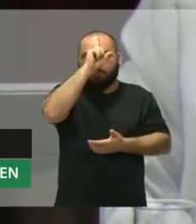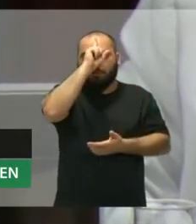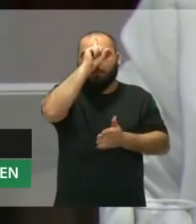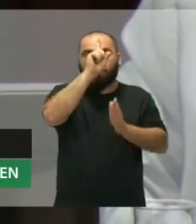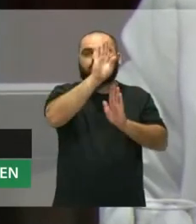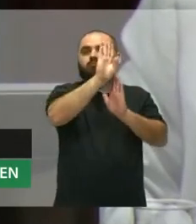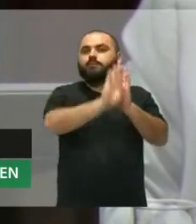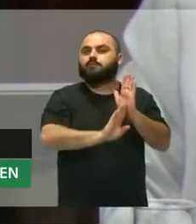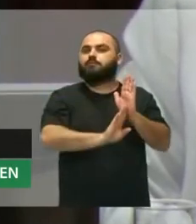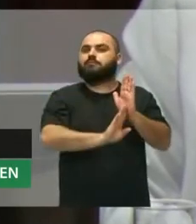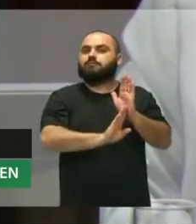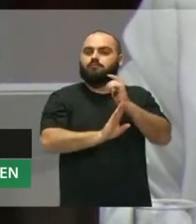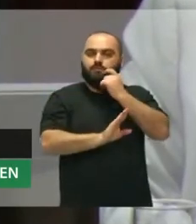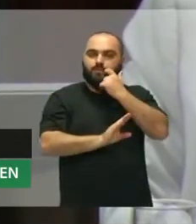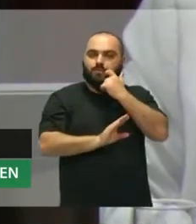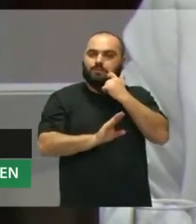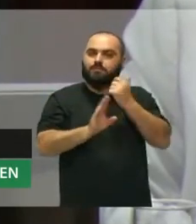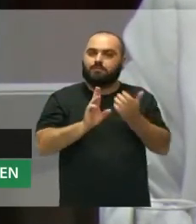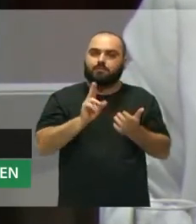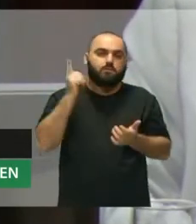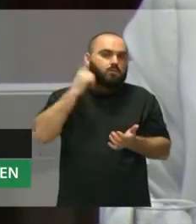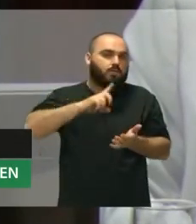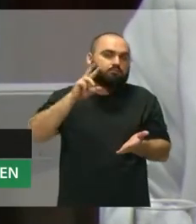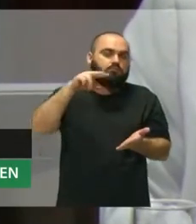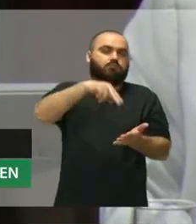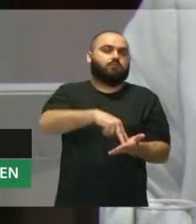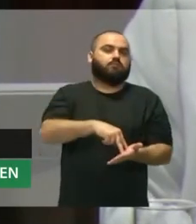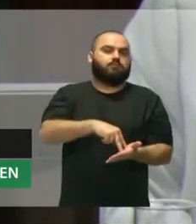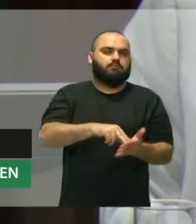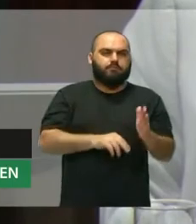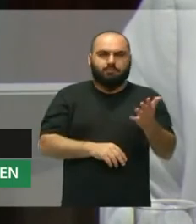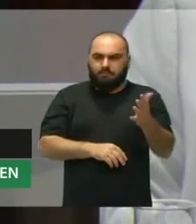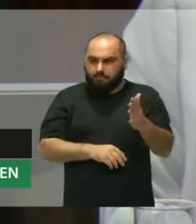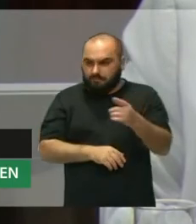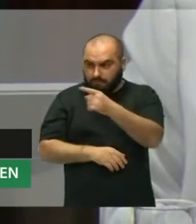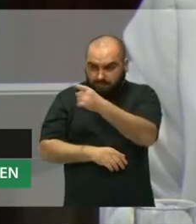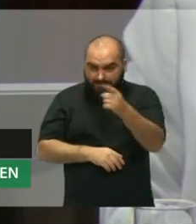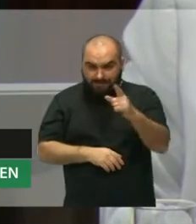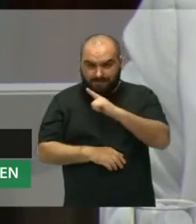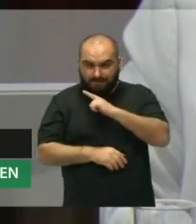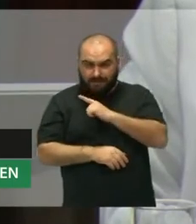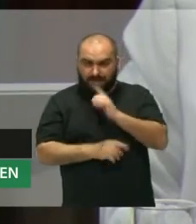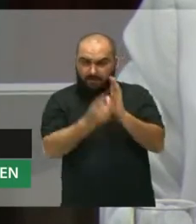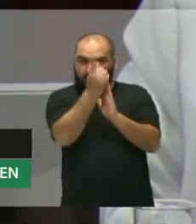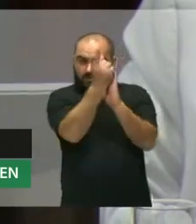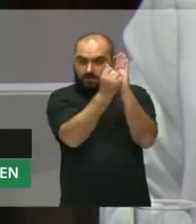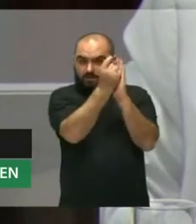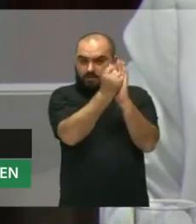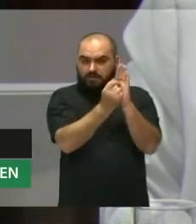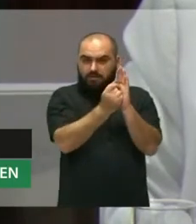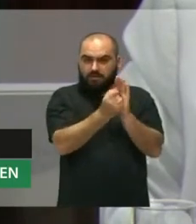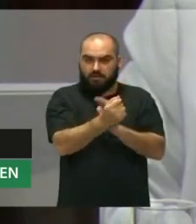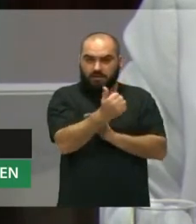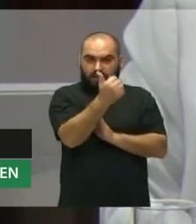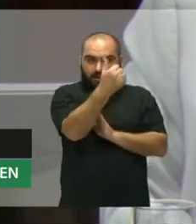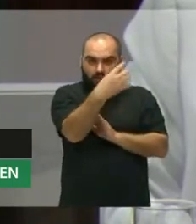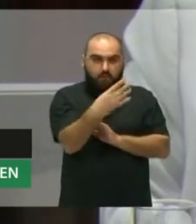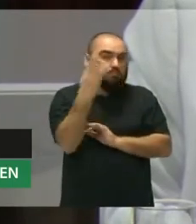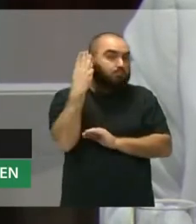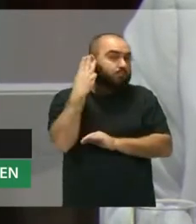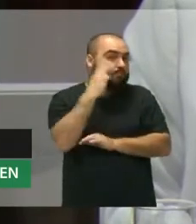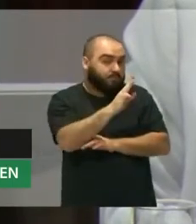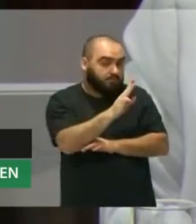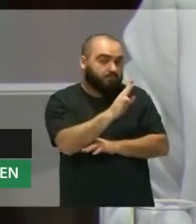para manter, se eu não me engano aqui a anotação arredondando, vocês têm aí um orçamento estimado de 14 milhões